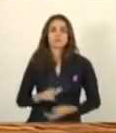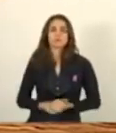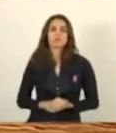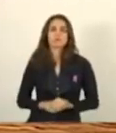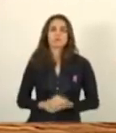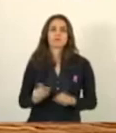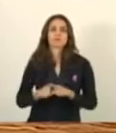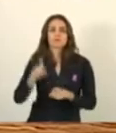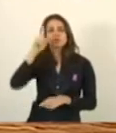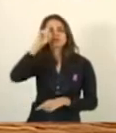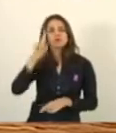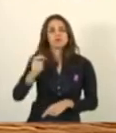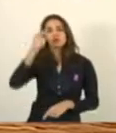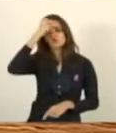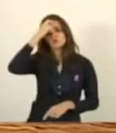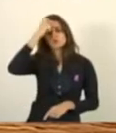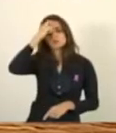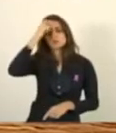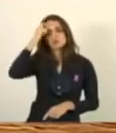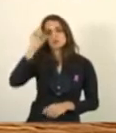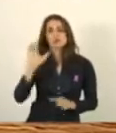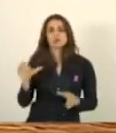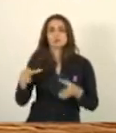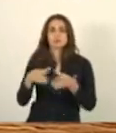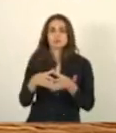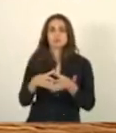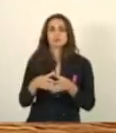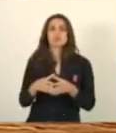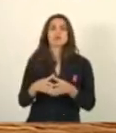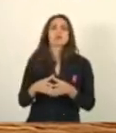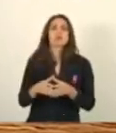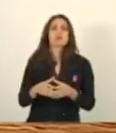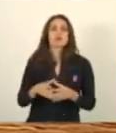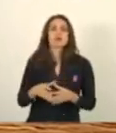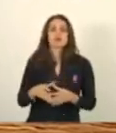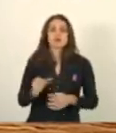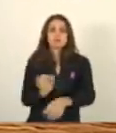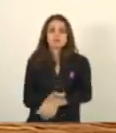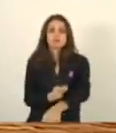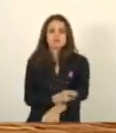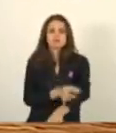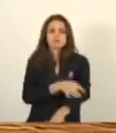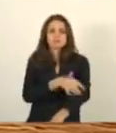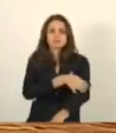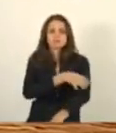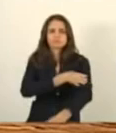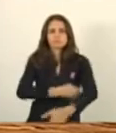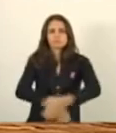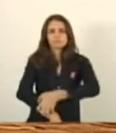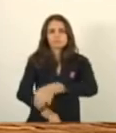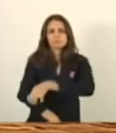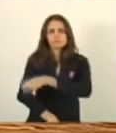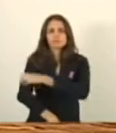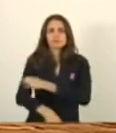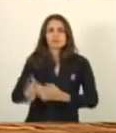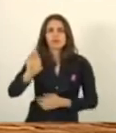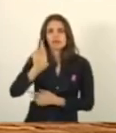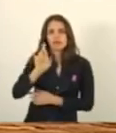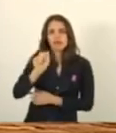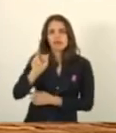de conscientização da epidermólise bolhosa. É uma doença rara, doença